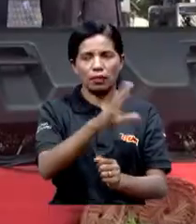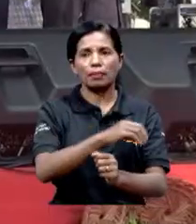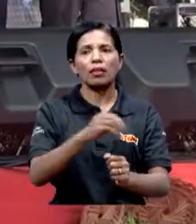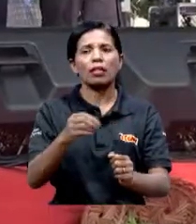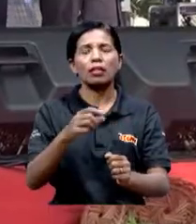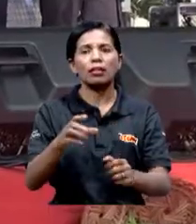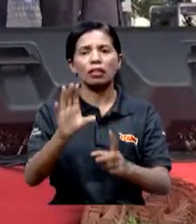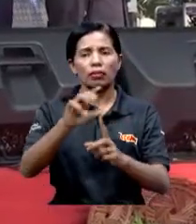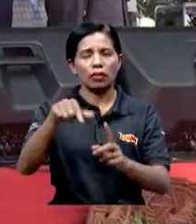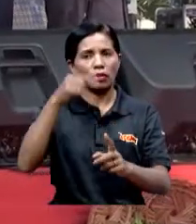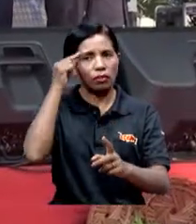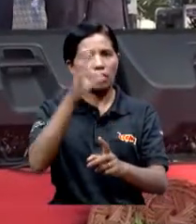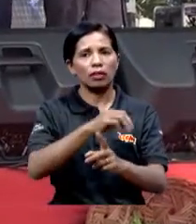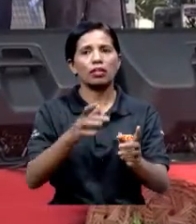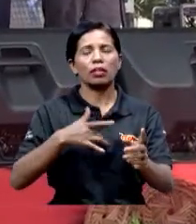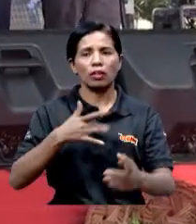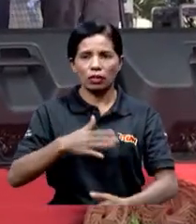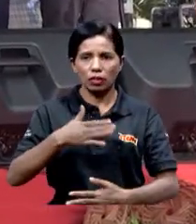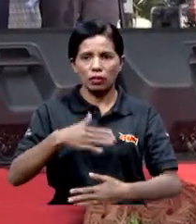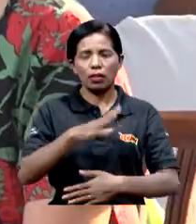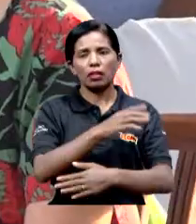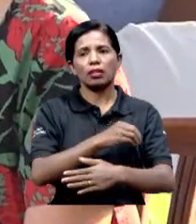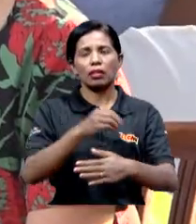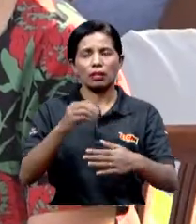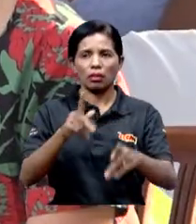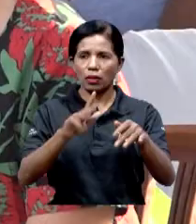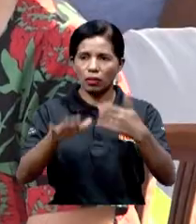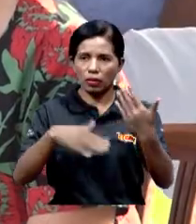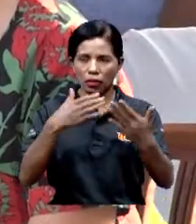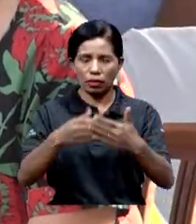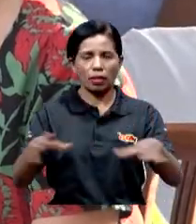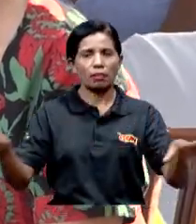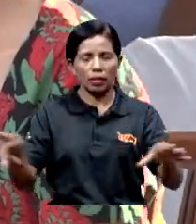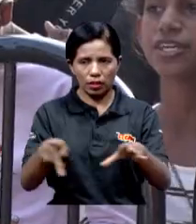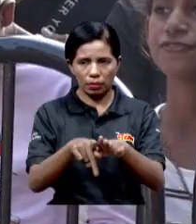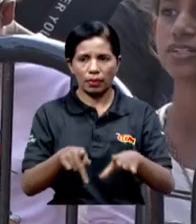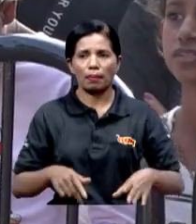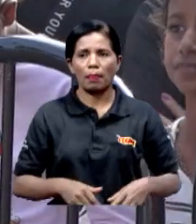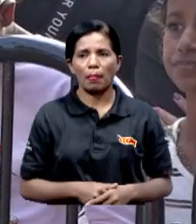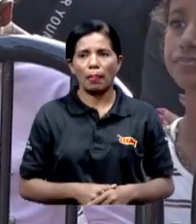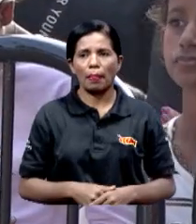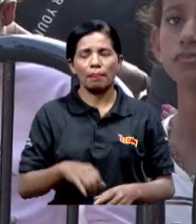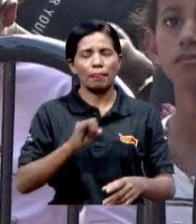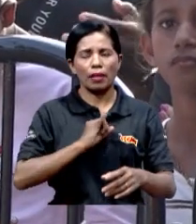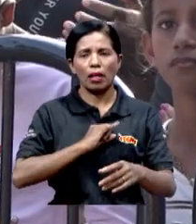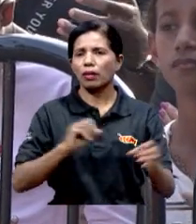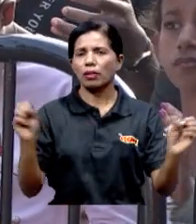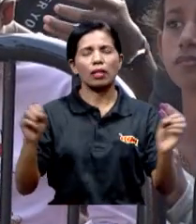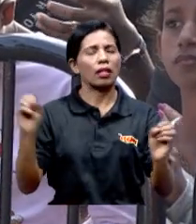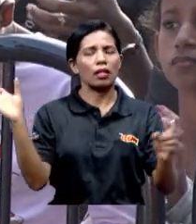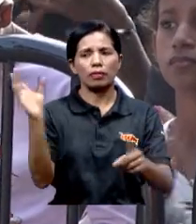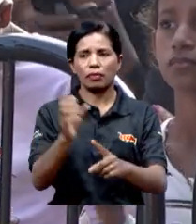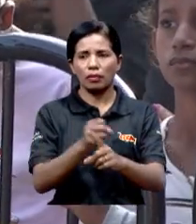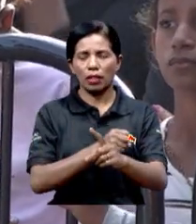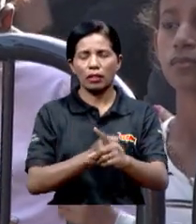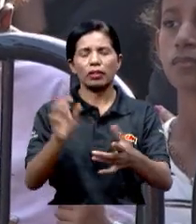governo aprecia tebes o evento ne, tamba anima ona entidade soto nebe mak participa. How nunca falta